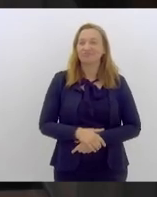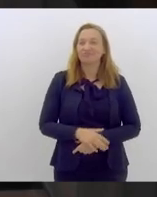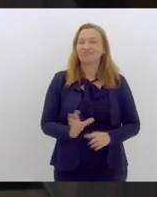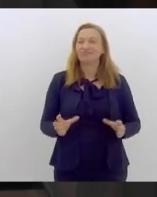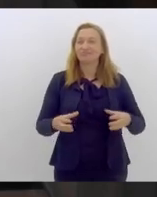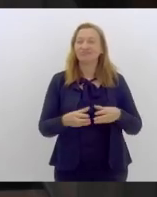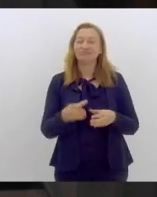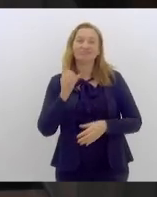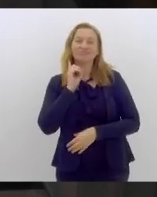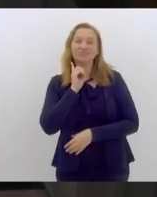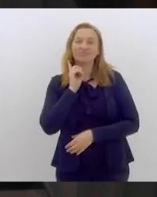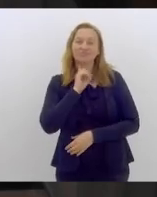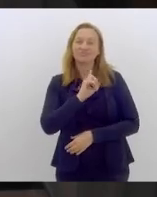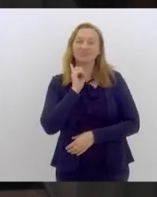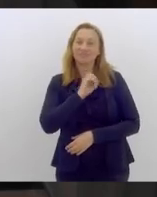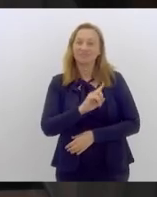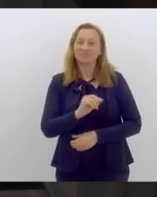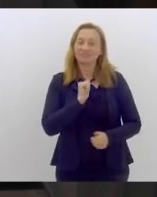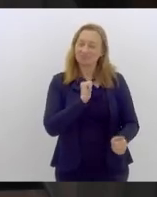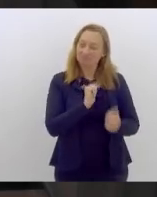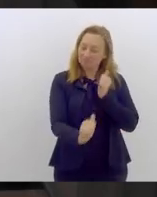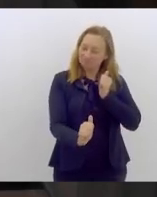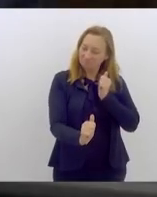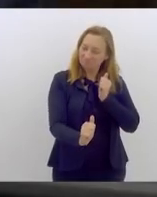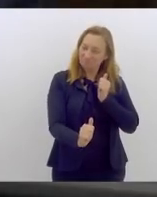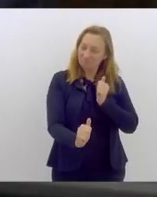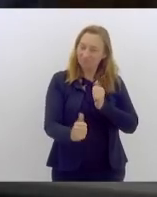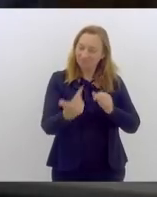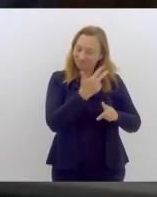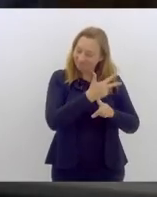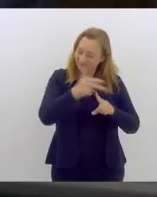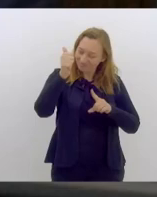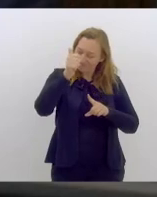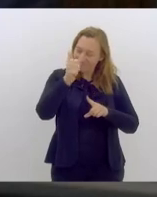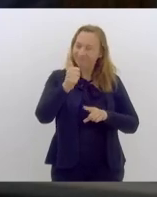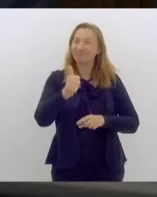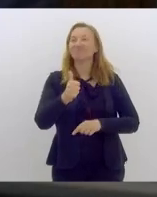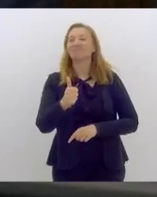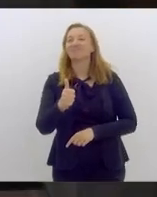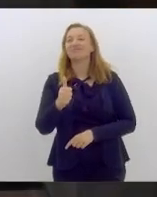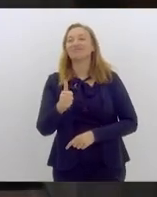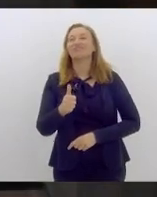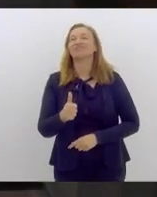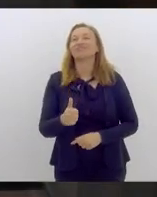rubro-negra pela conquista do campeonato